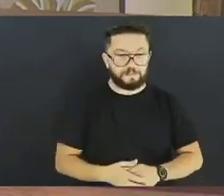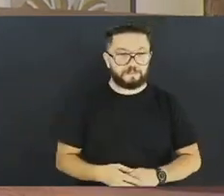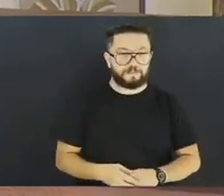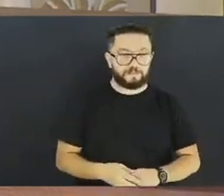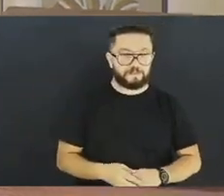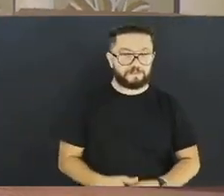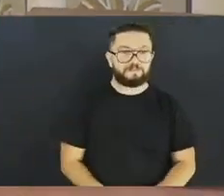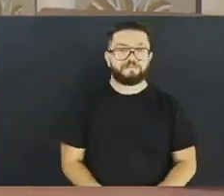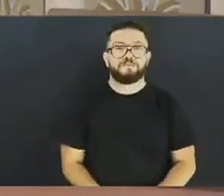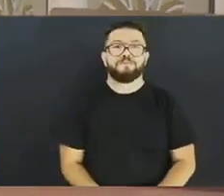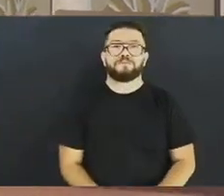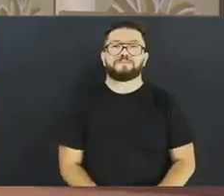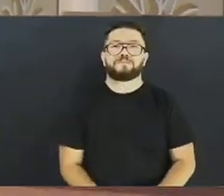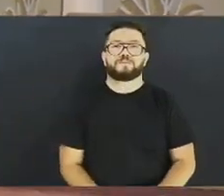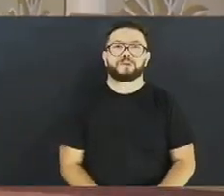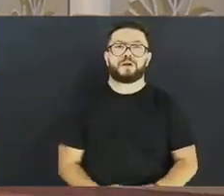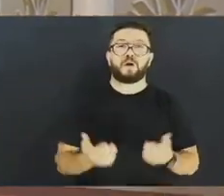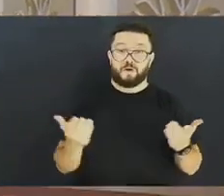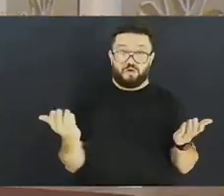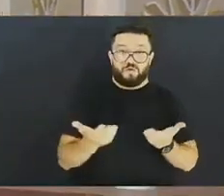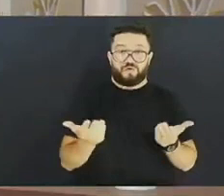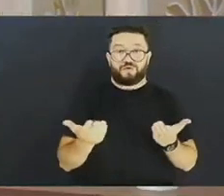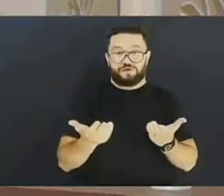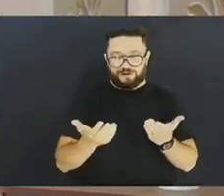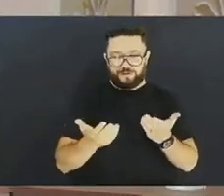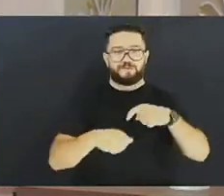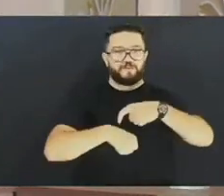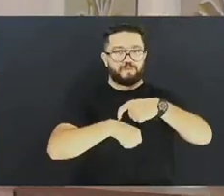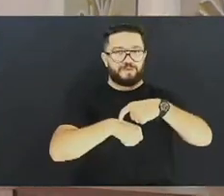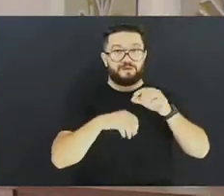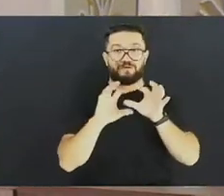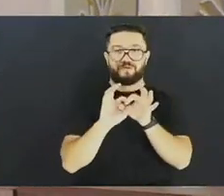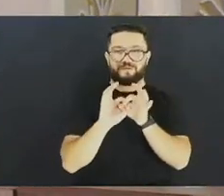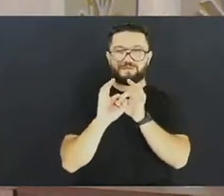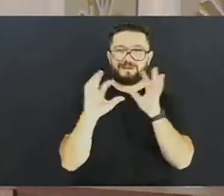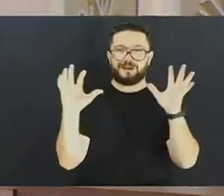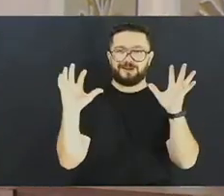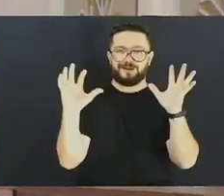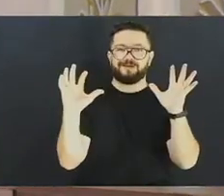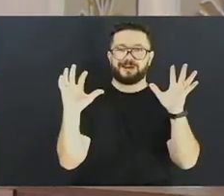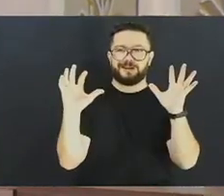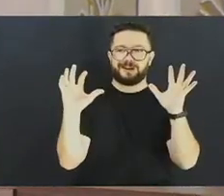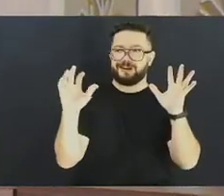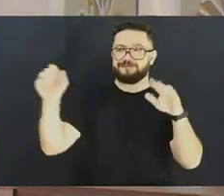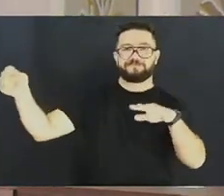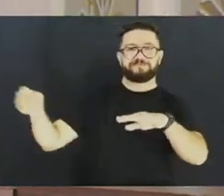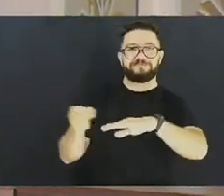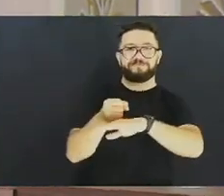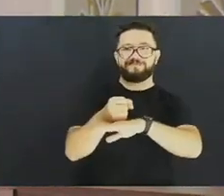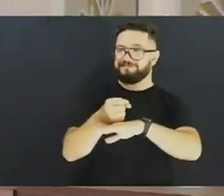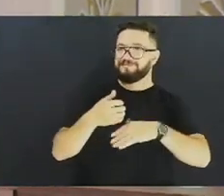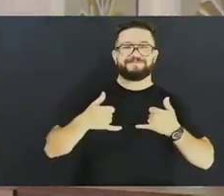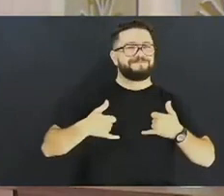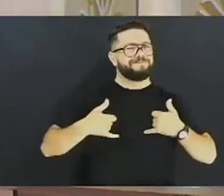hoje, em nossa tribuna livre, eu tenho a honra de receber aqui o professor